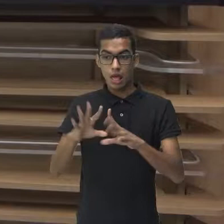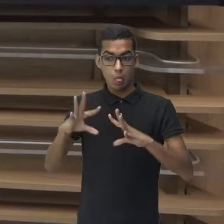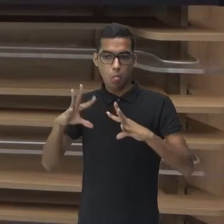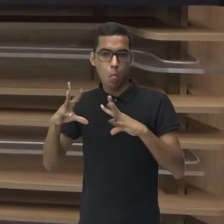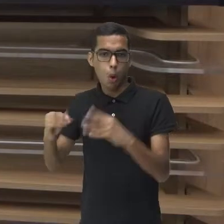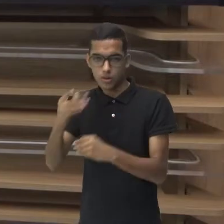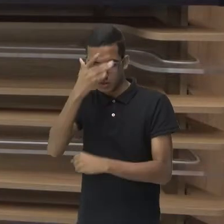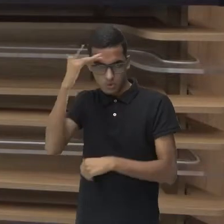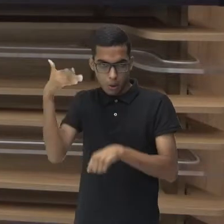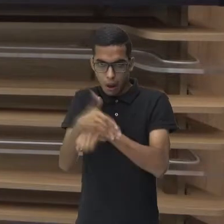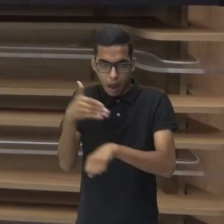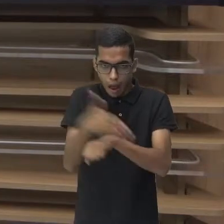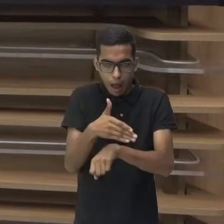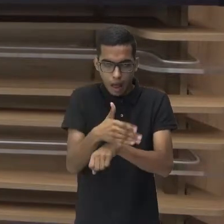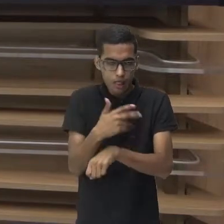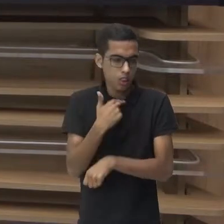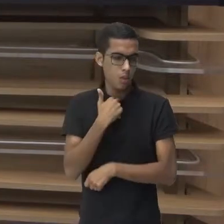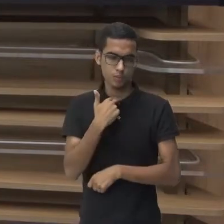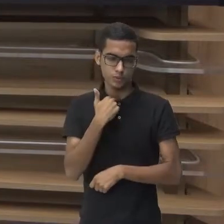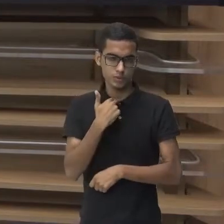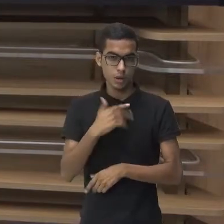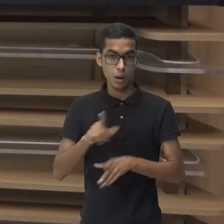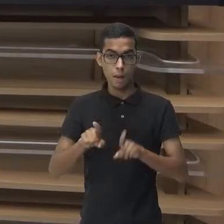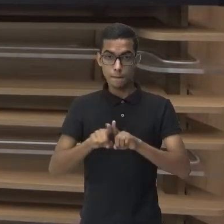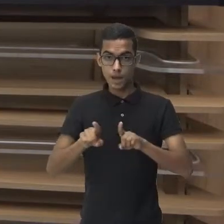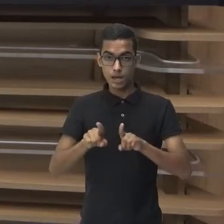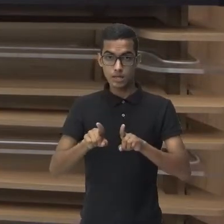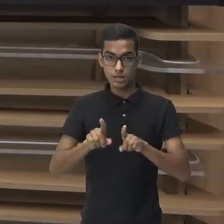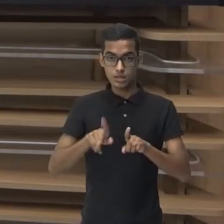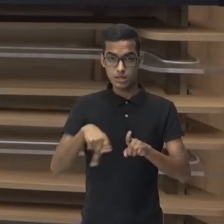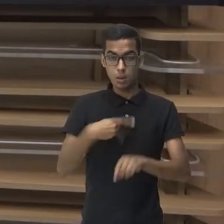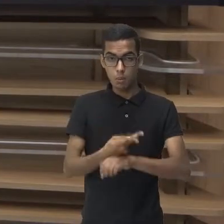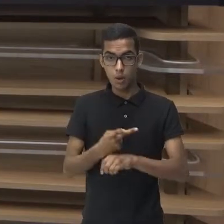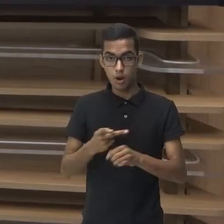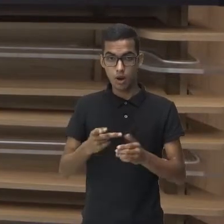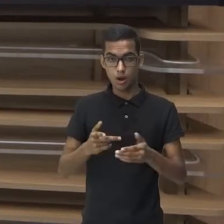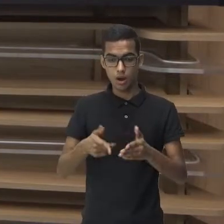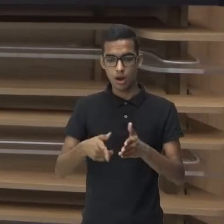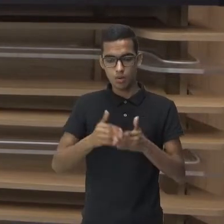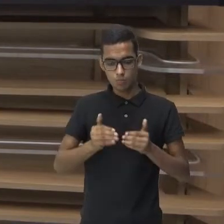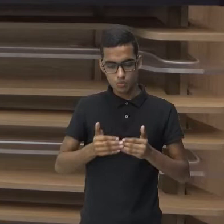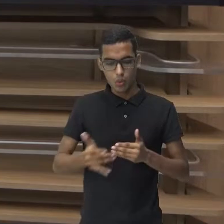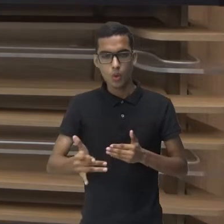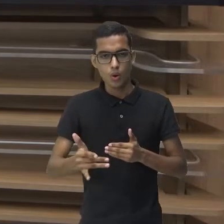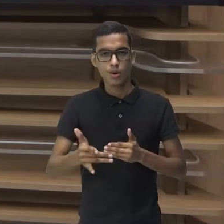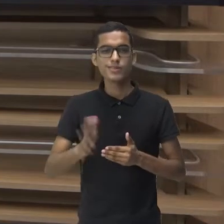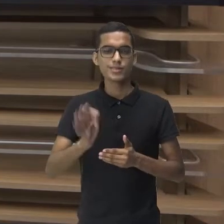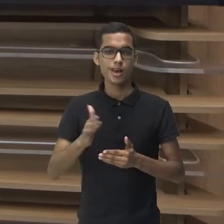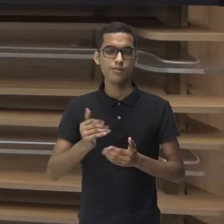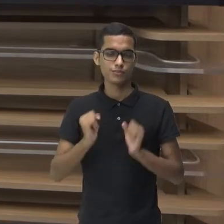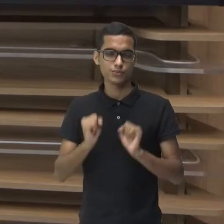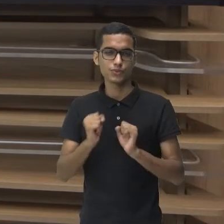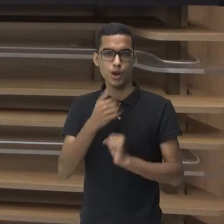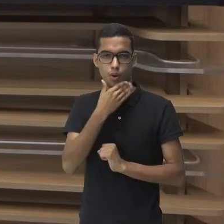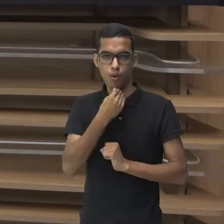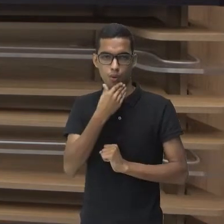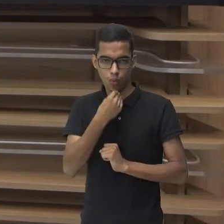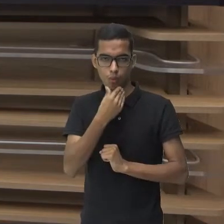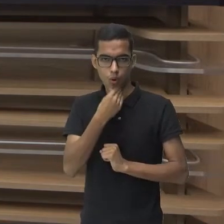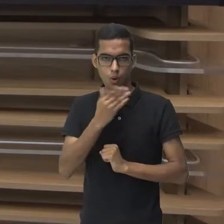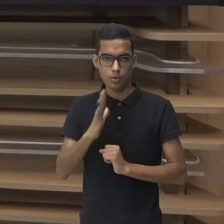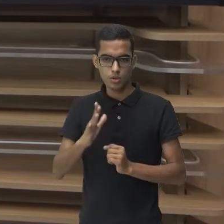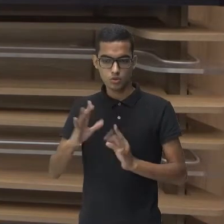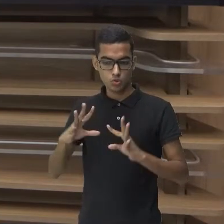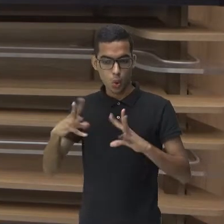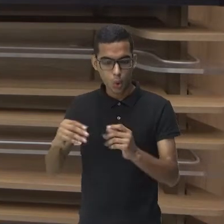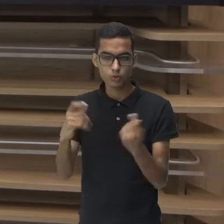eleições. E a partir desse momento, nós vamos ver o voto universal masculino, que isso já seria uma grande